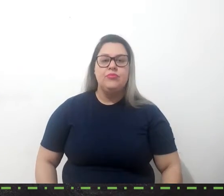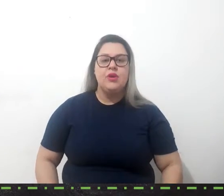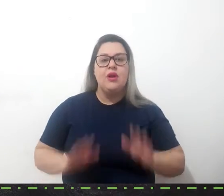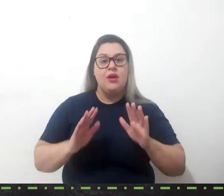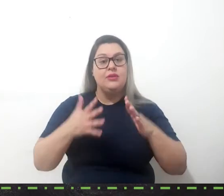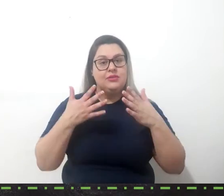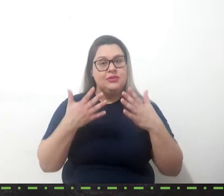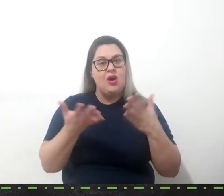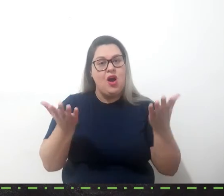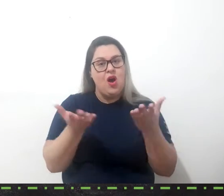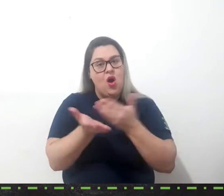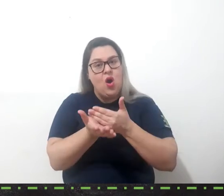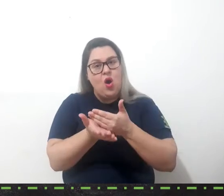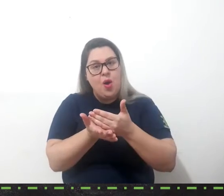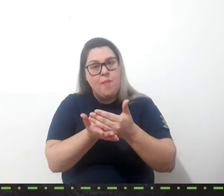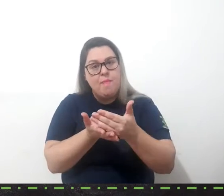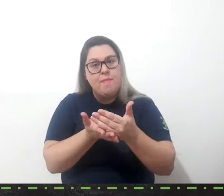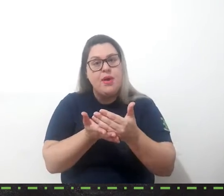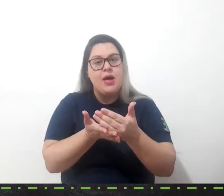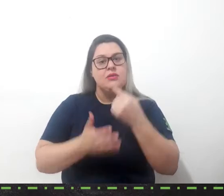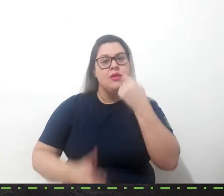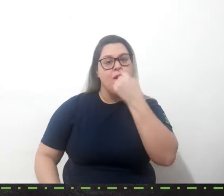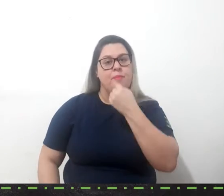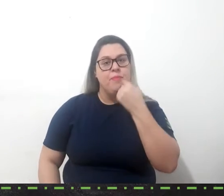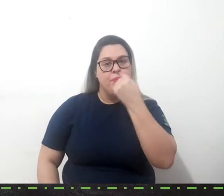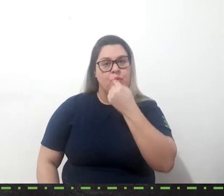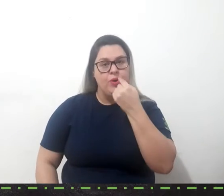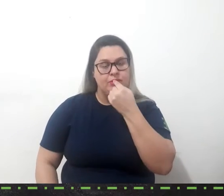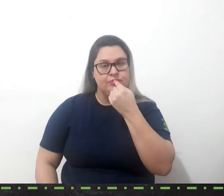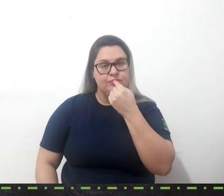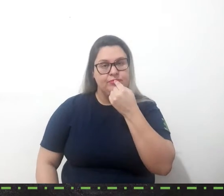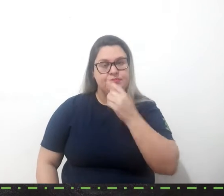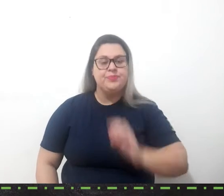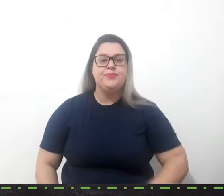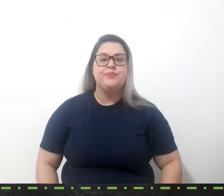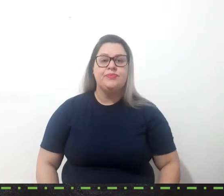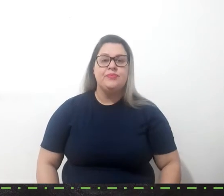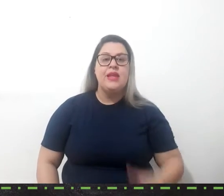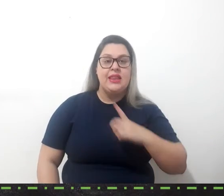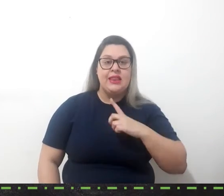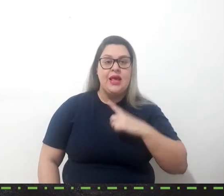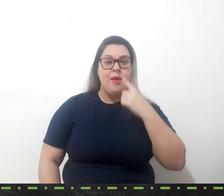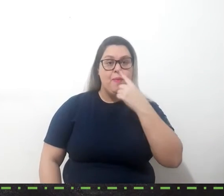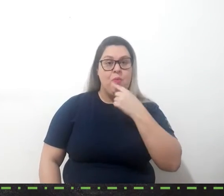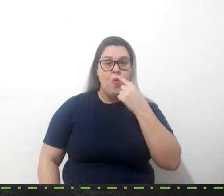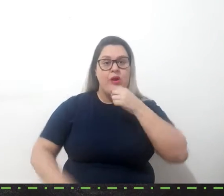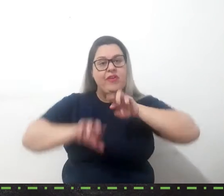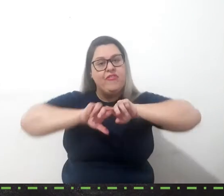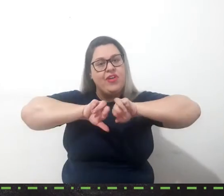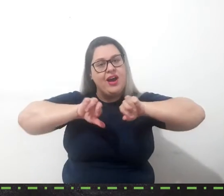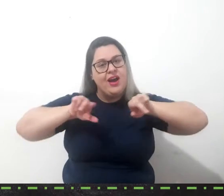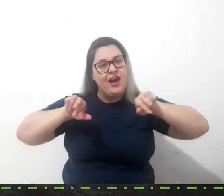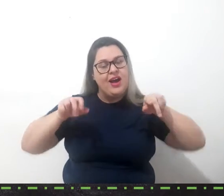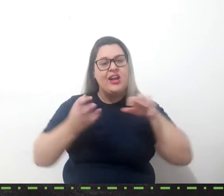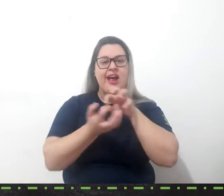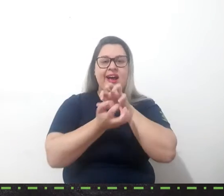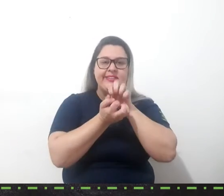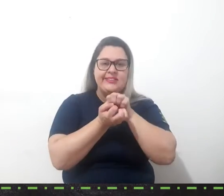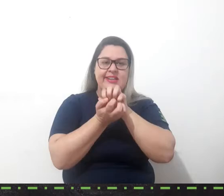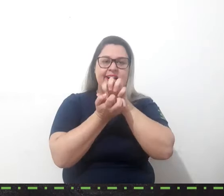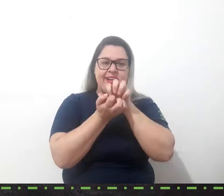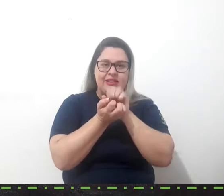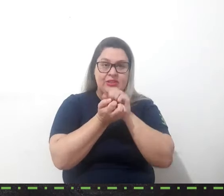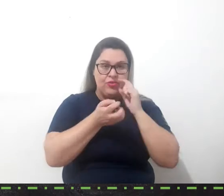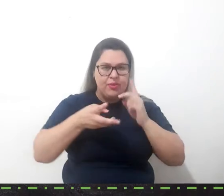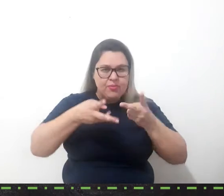começar pela boca, tudo bem? Na boca, nós temos vários dentes. Se você perceber, olhando